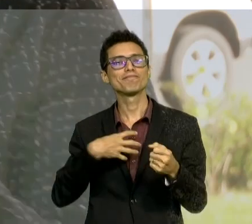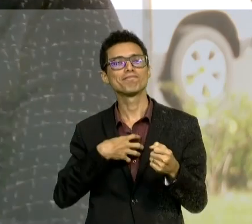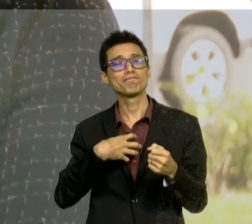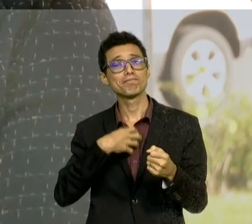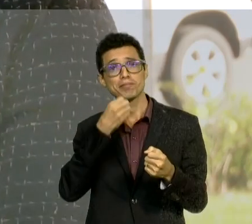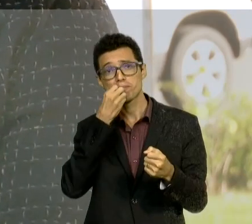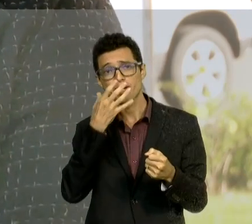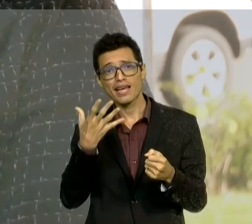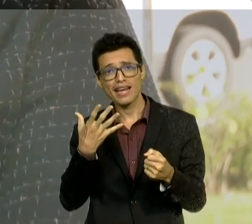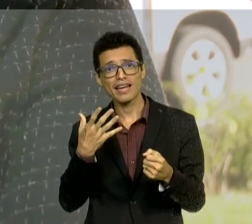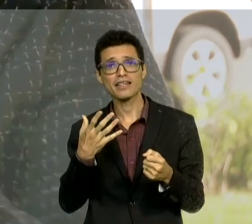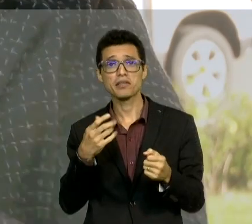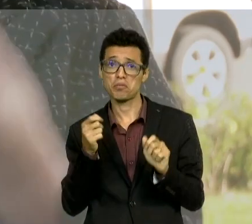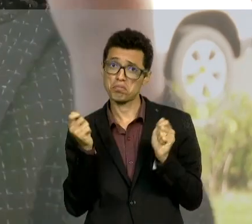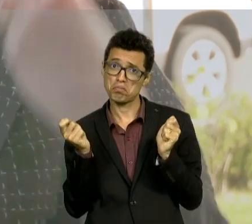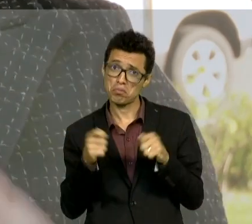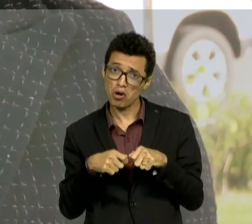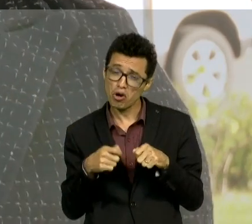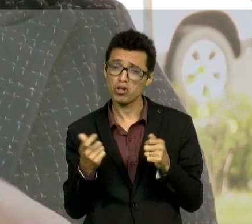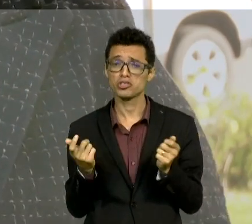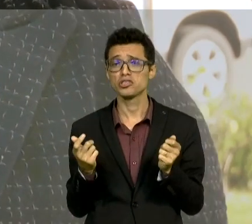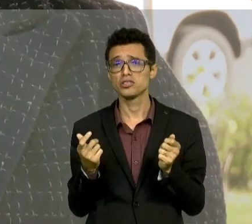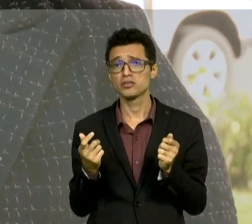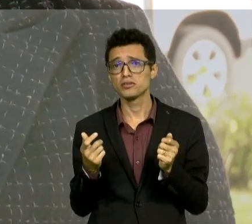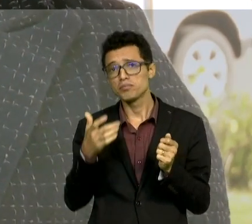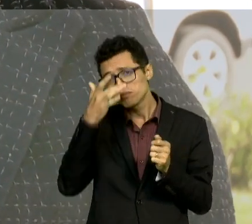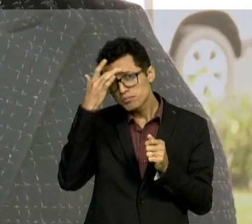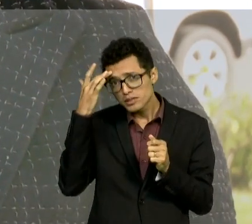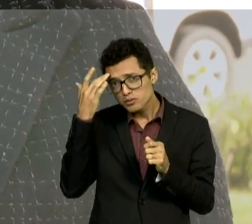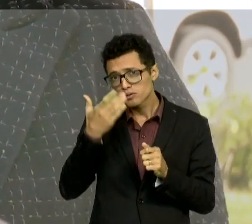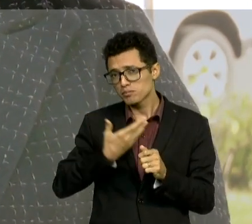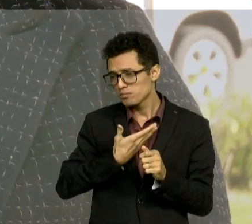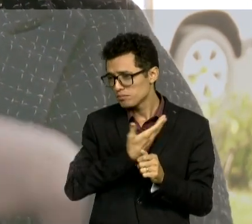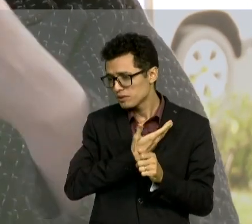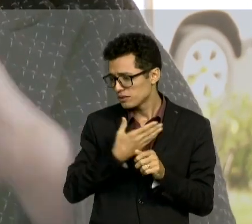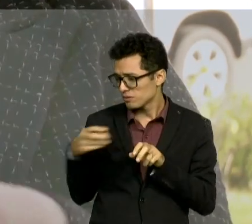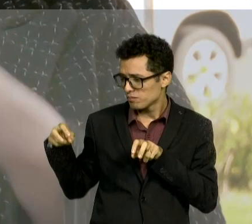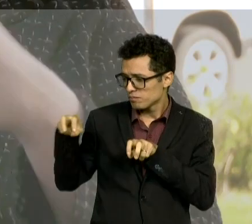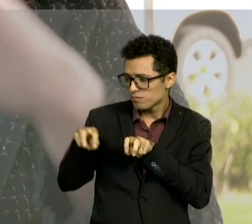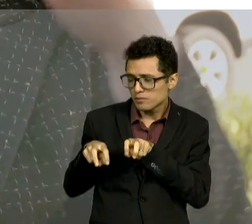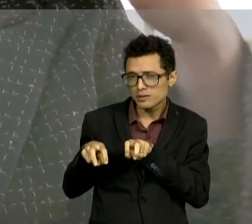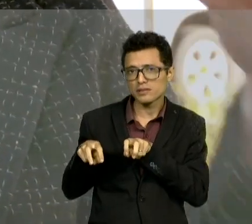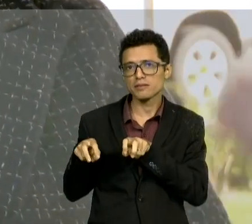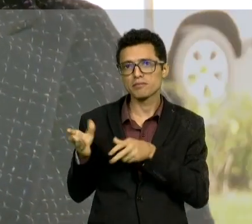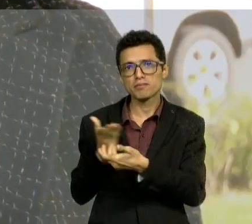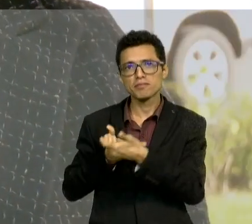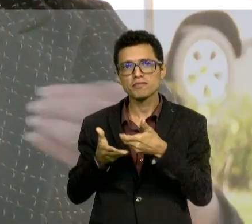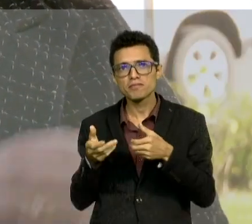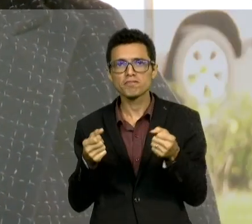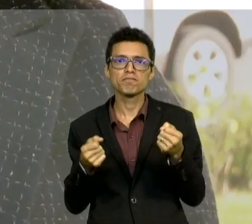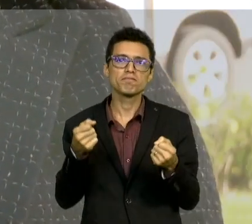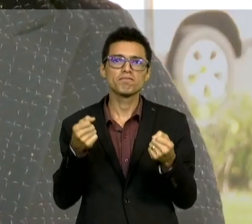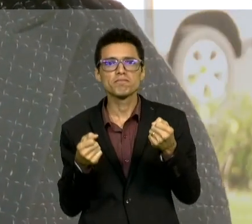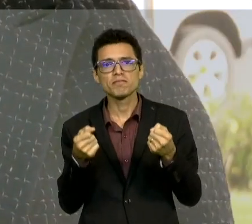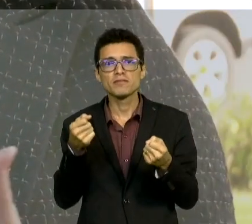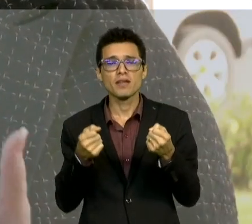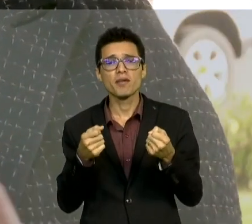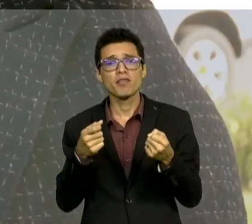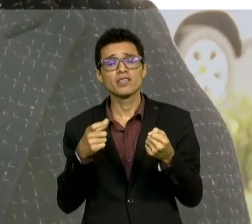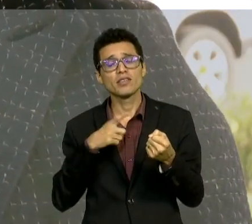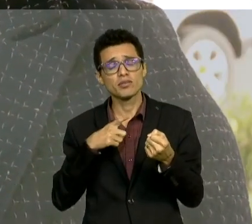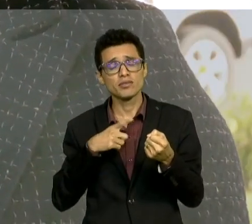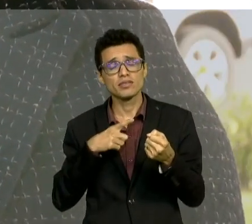pessoa que te inibe ter um comportamento mais agressivo. Ou seja, faça coisas para que